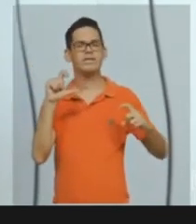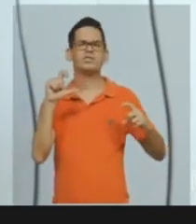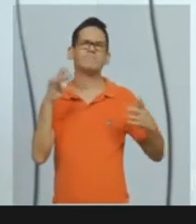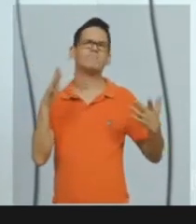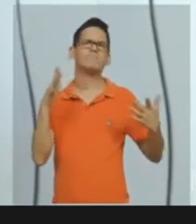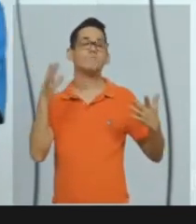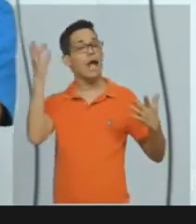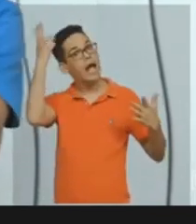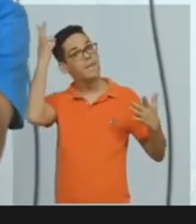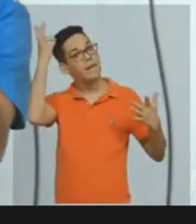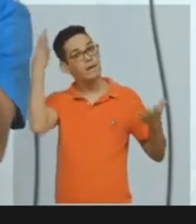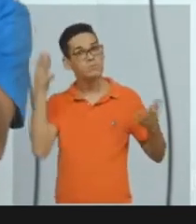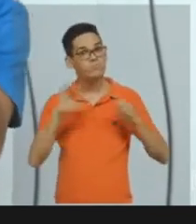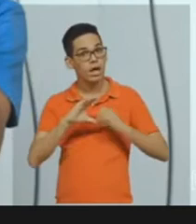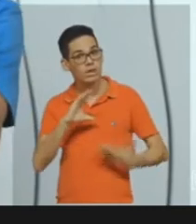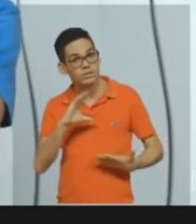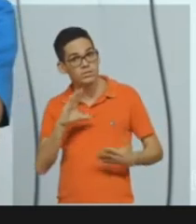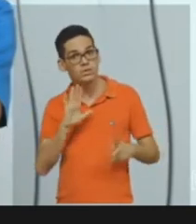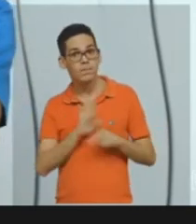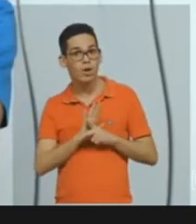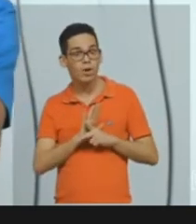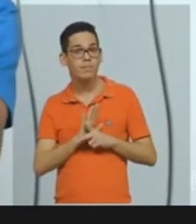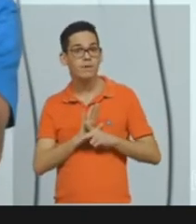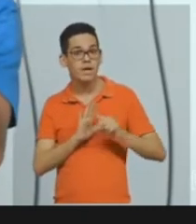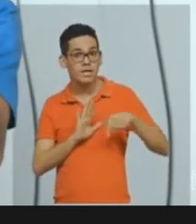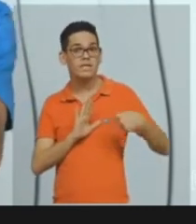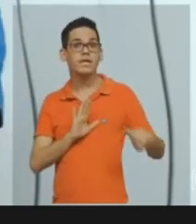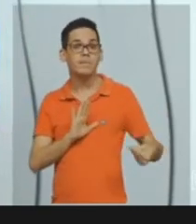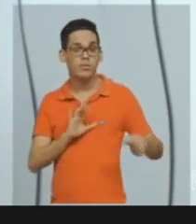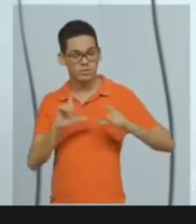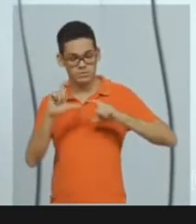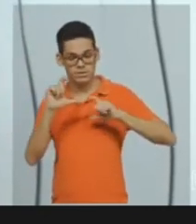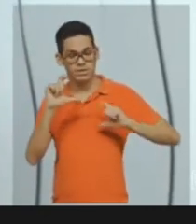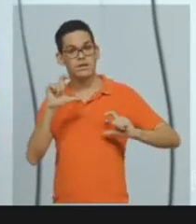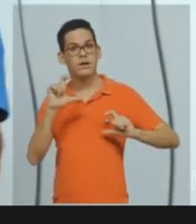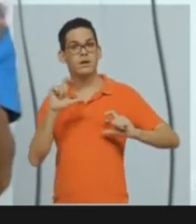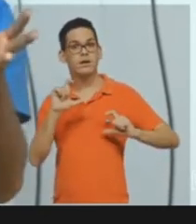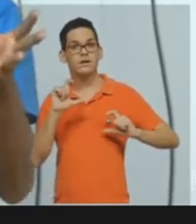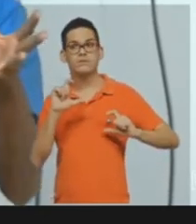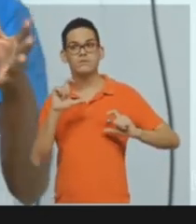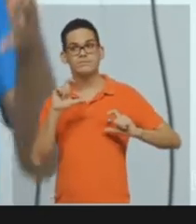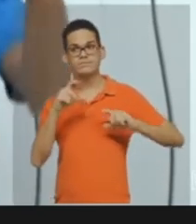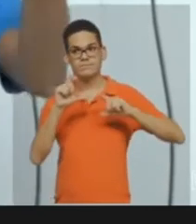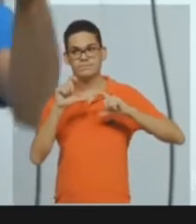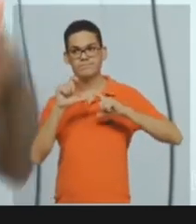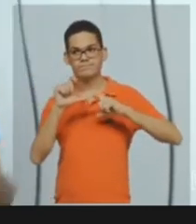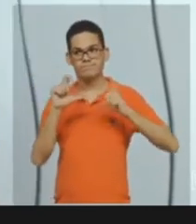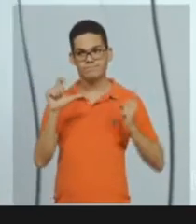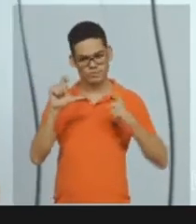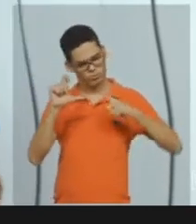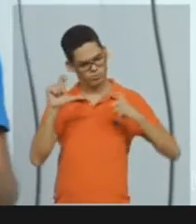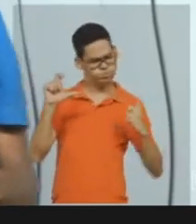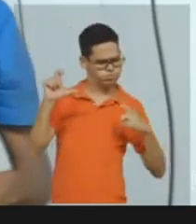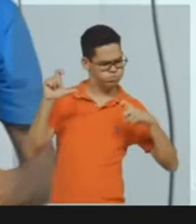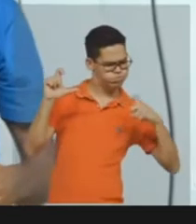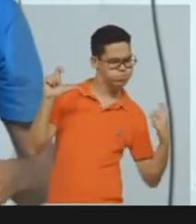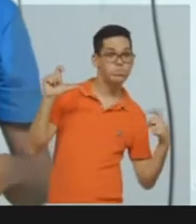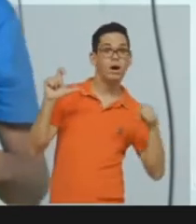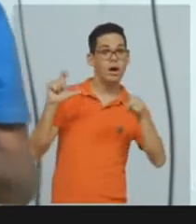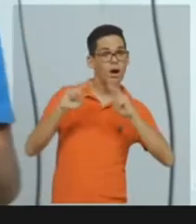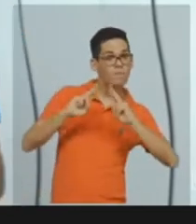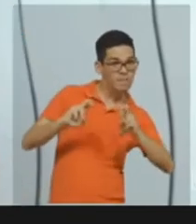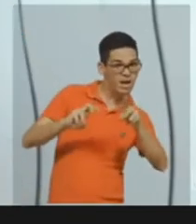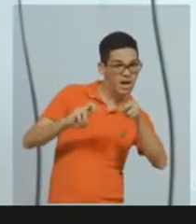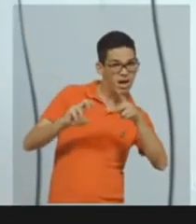o tipo de cabelo. E logo abaixo, eu posso ter uma outra região. Entendeu que no mesmo DNA você tem várias